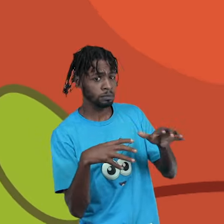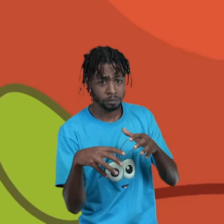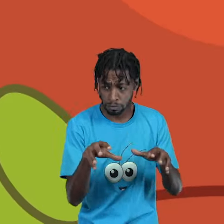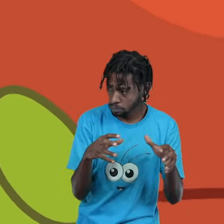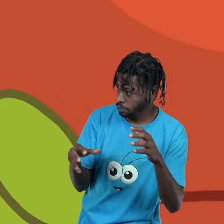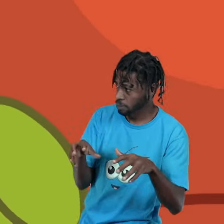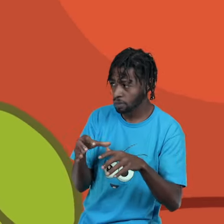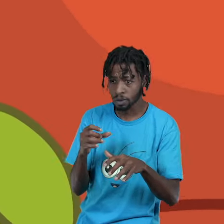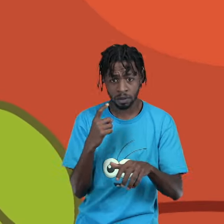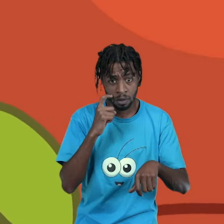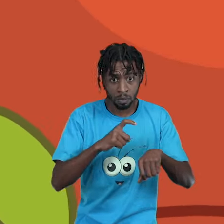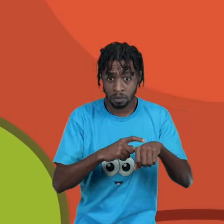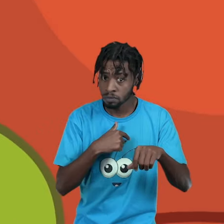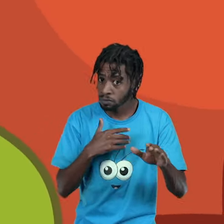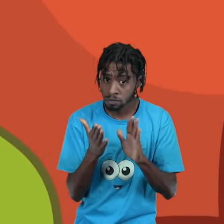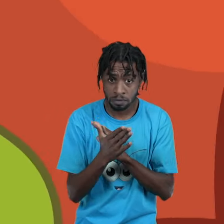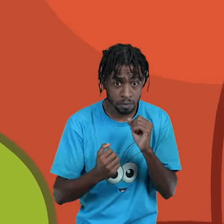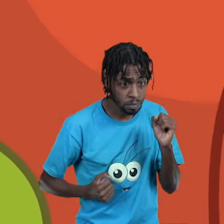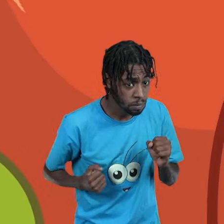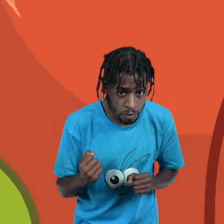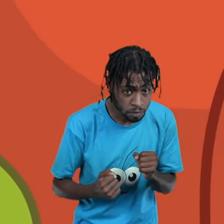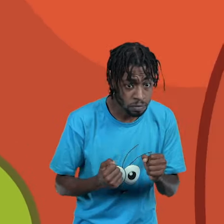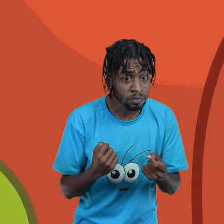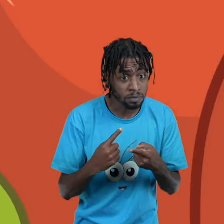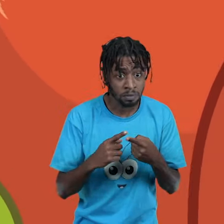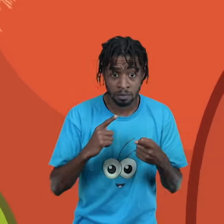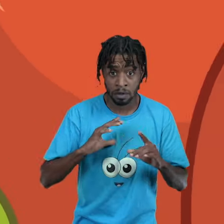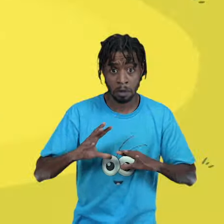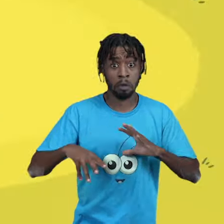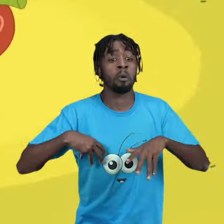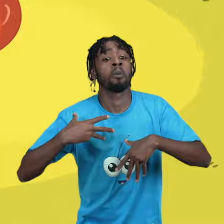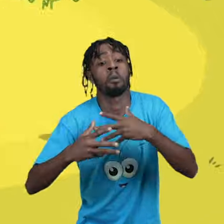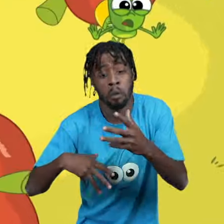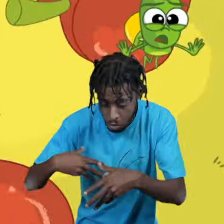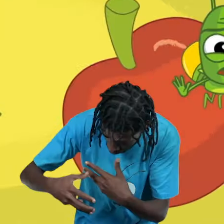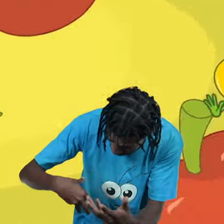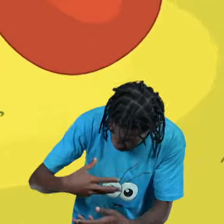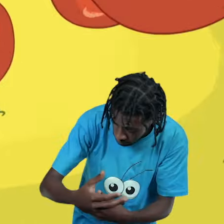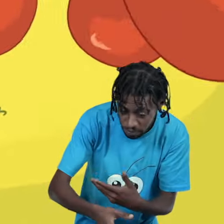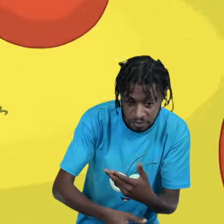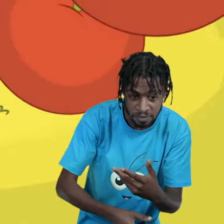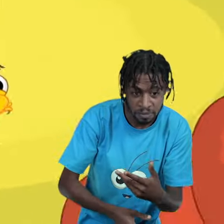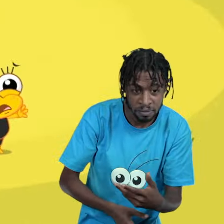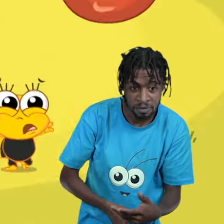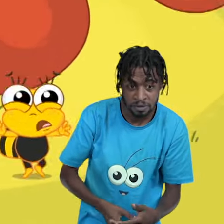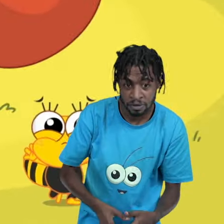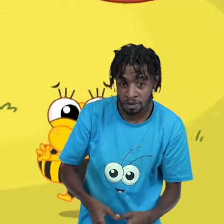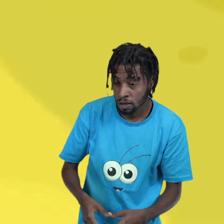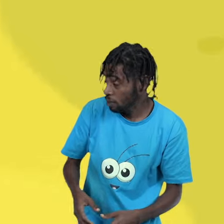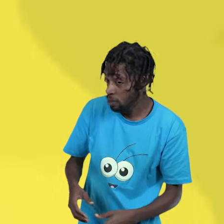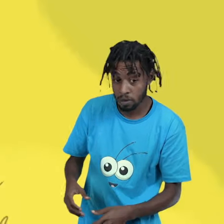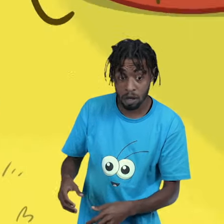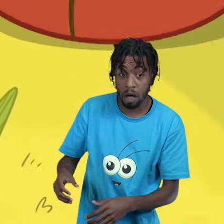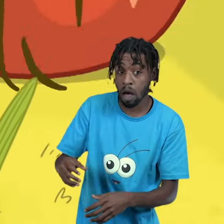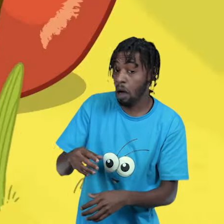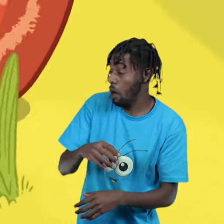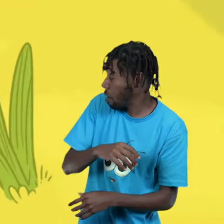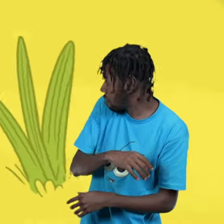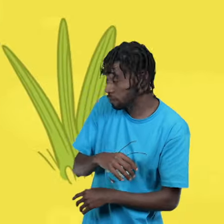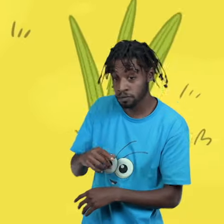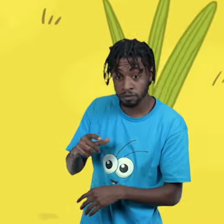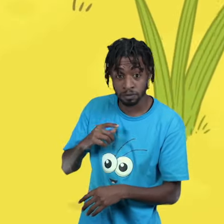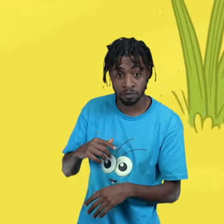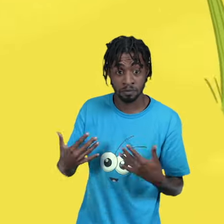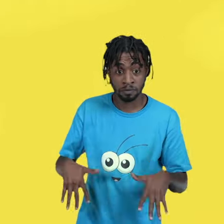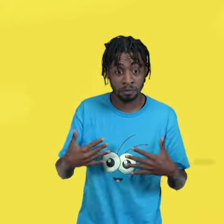virando? Turma! Hora de correr! Porque vamos rolar junto com as maçãs! As pernas esbarram na cesta que vira As maçãs rolam atrás de Bob e